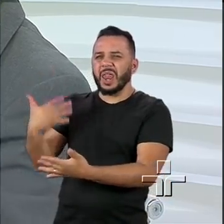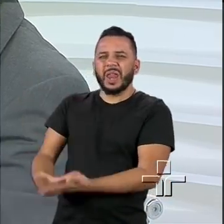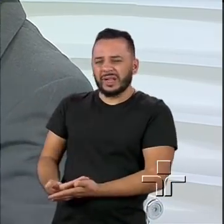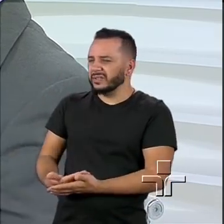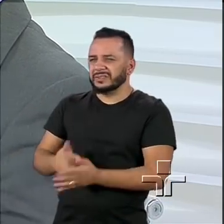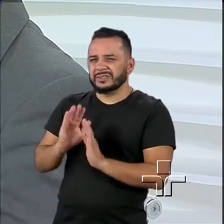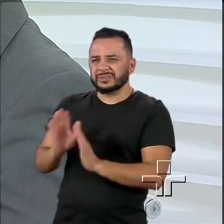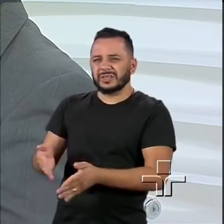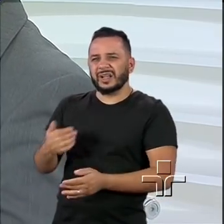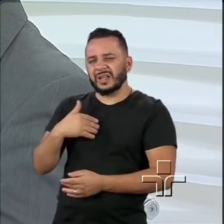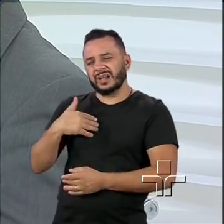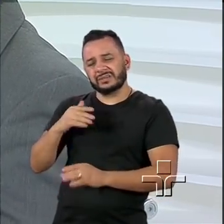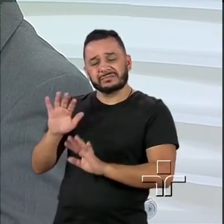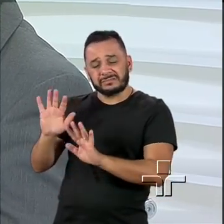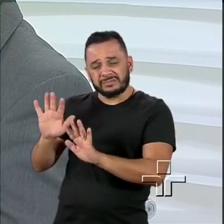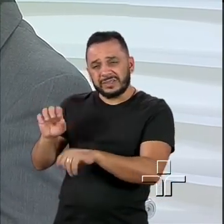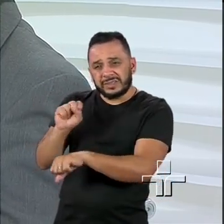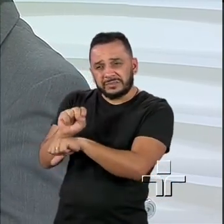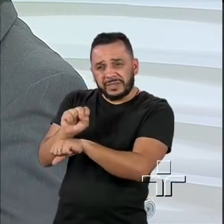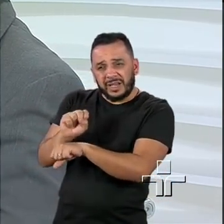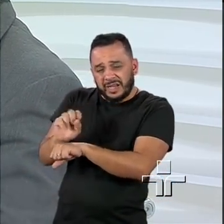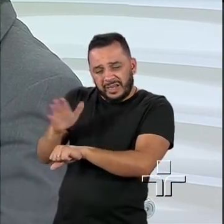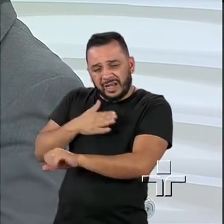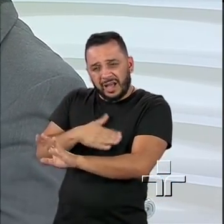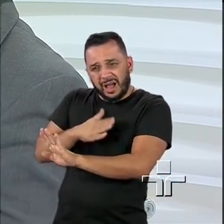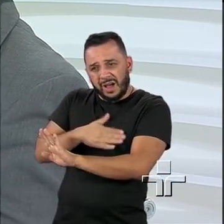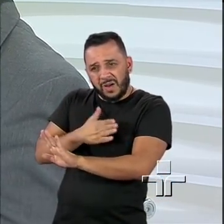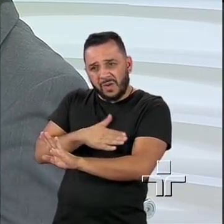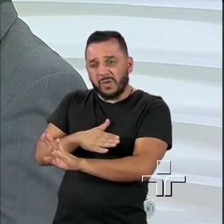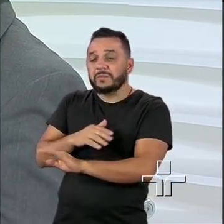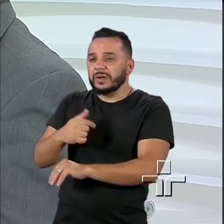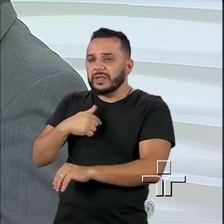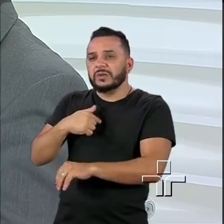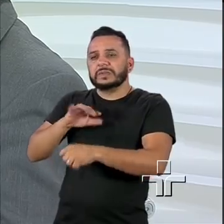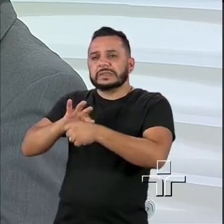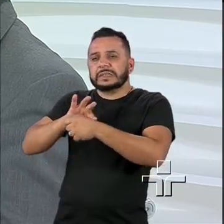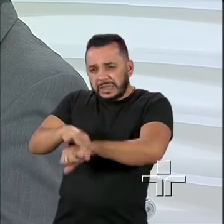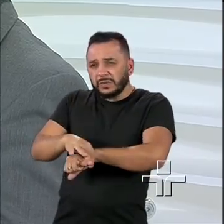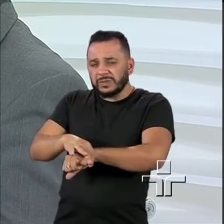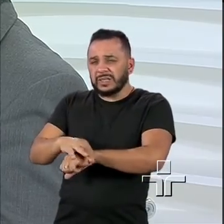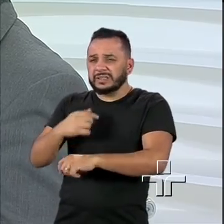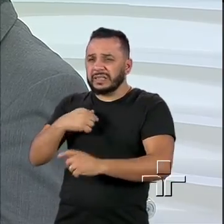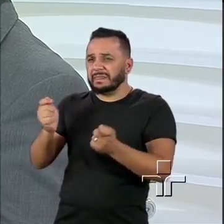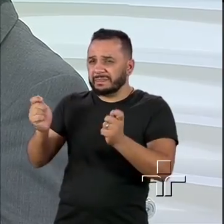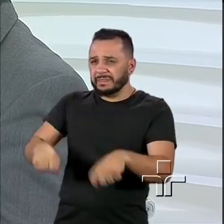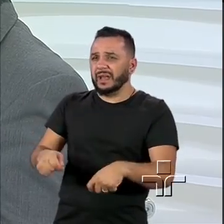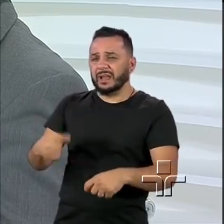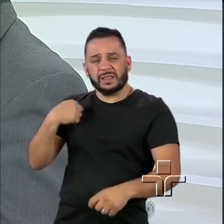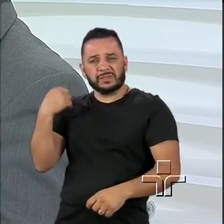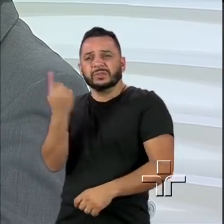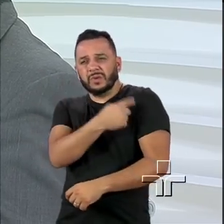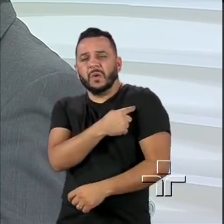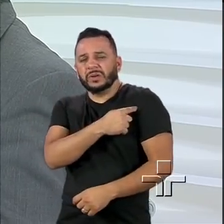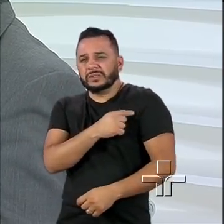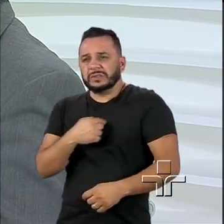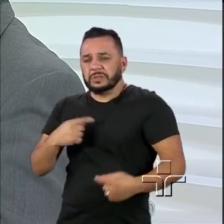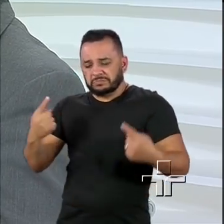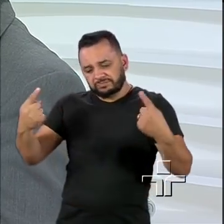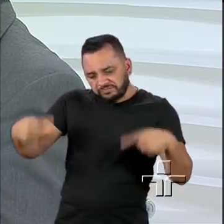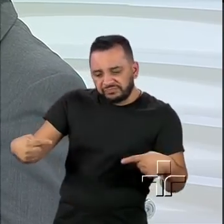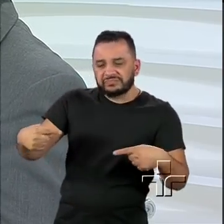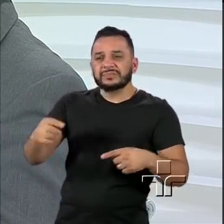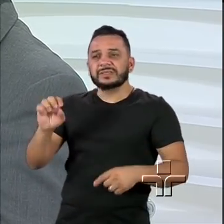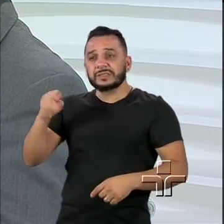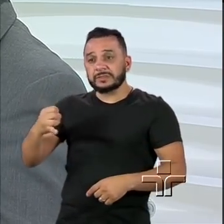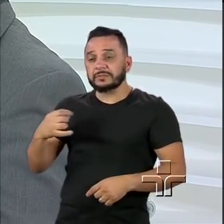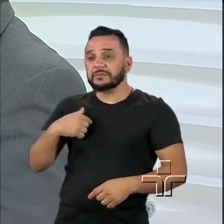disse, a campanha vai cuidar disso, presidente. Eu tenho segurança que nós temos condições de disputar para valer. Os meus adversários, um